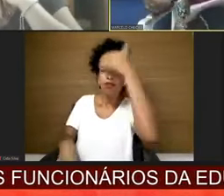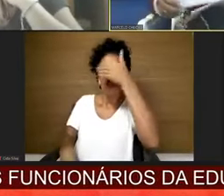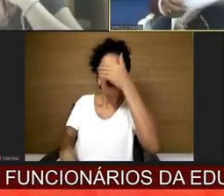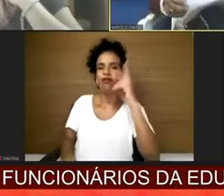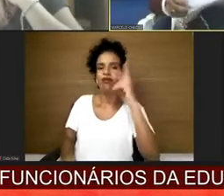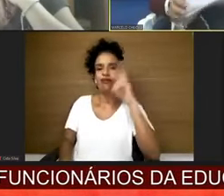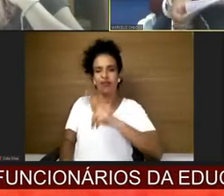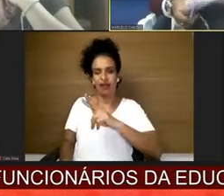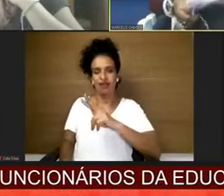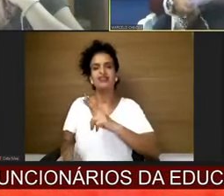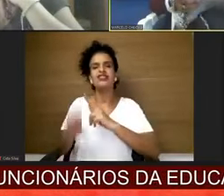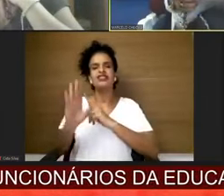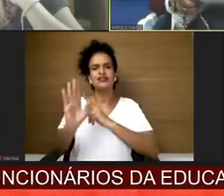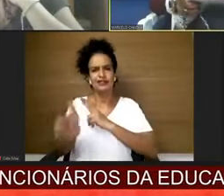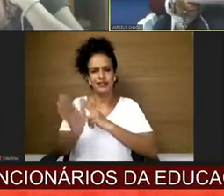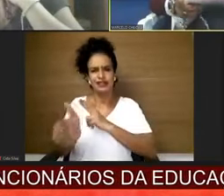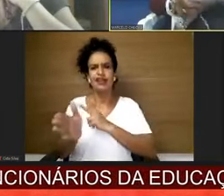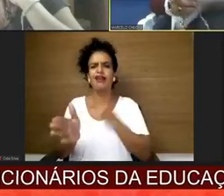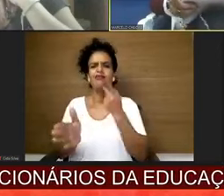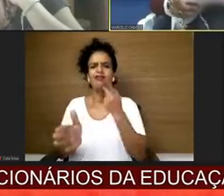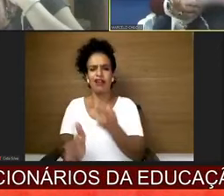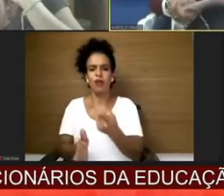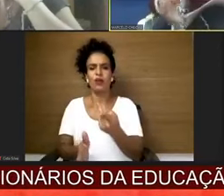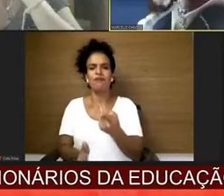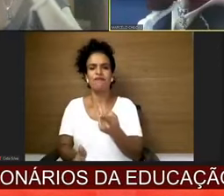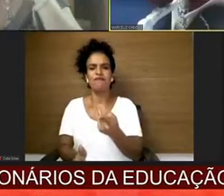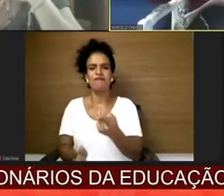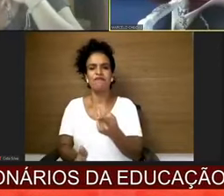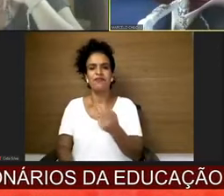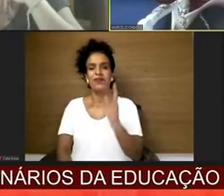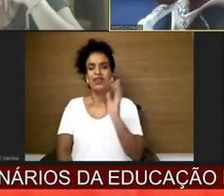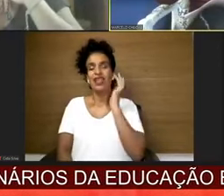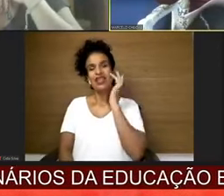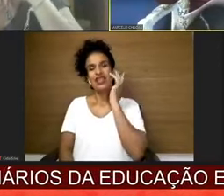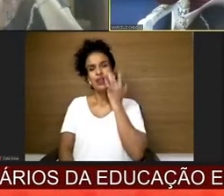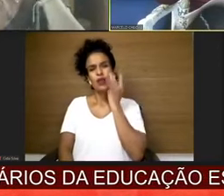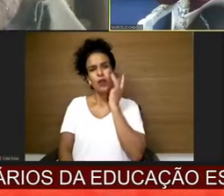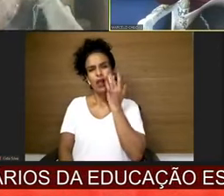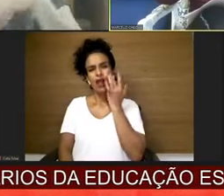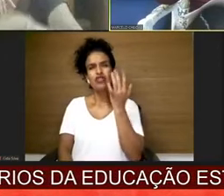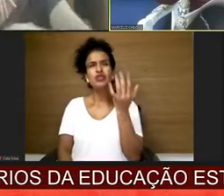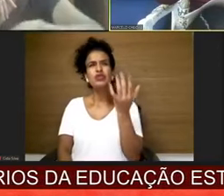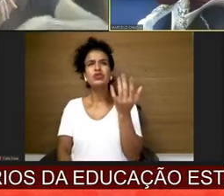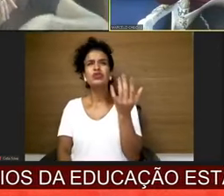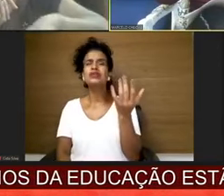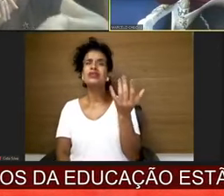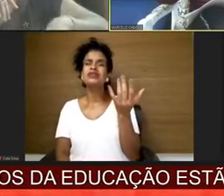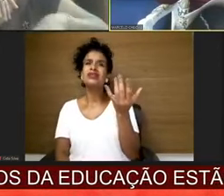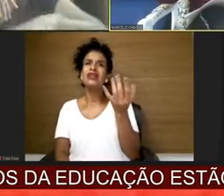aqui junto com a Fátima, aqui, eu acho que é tudo muito difícil quando